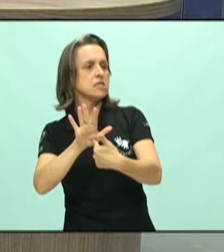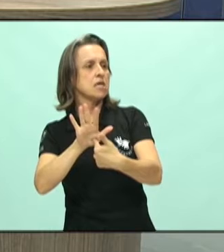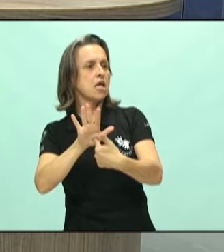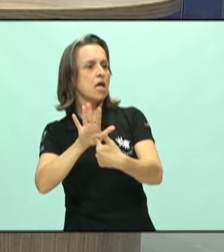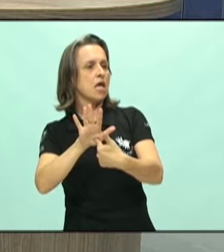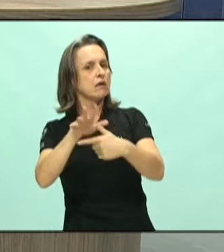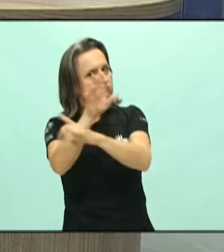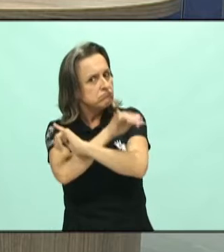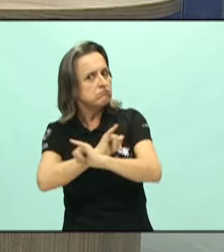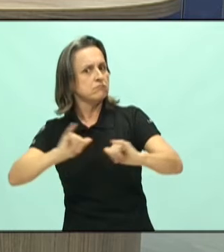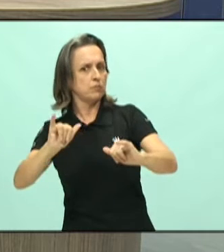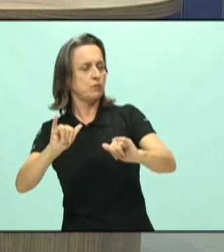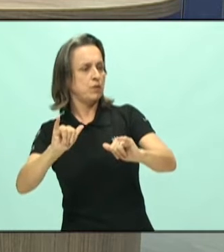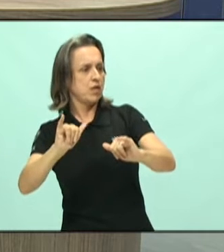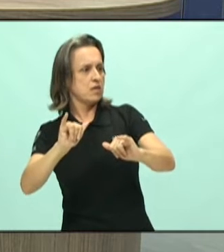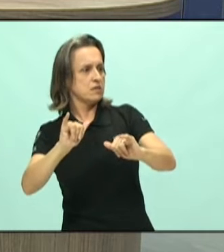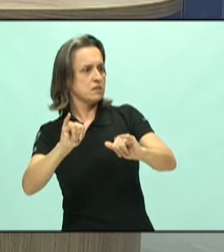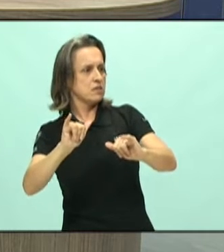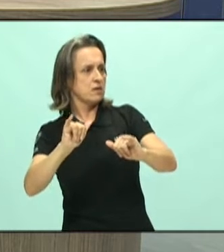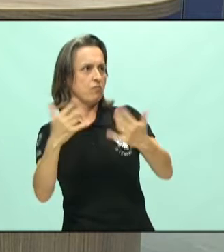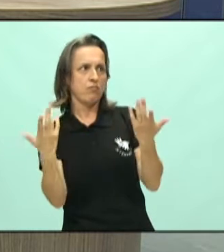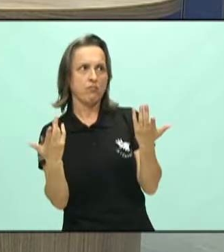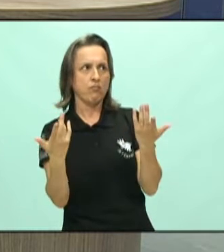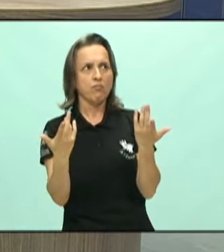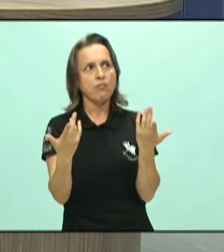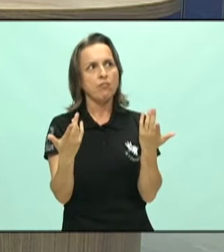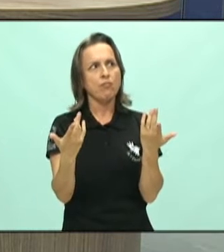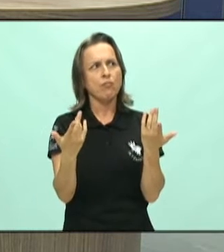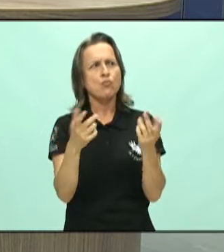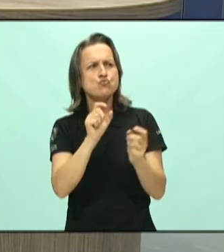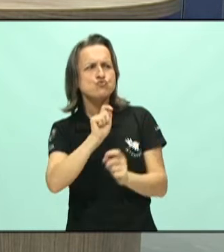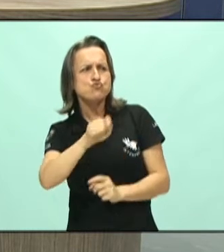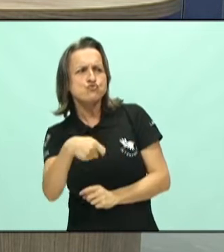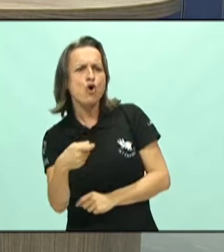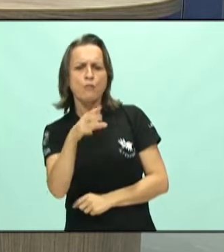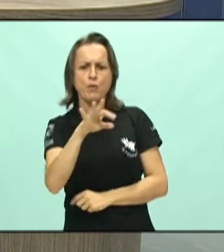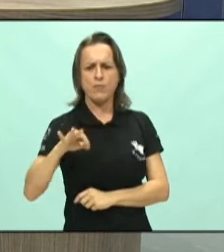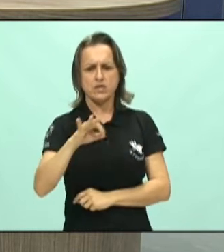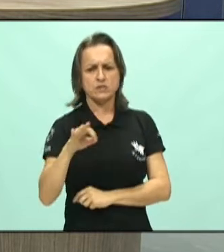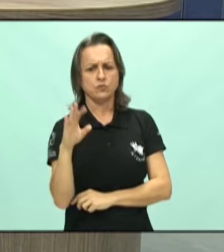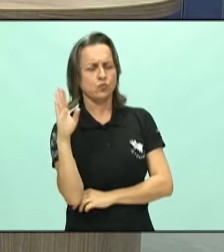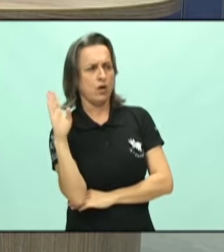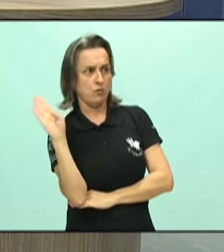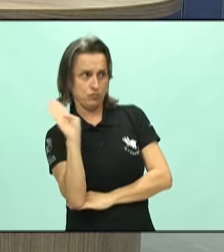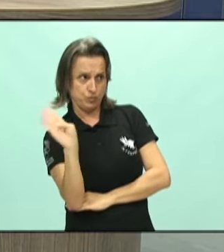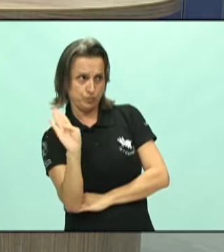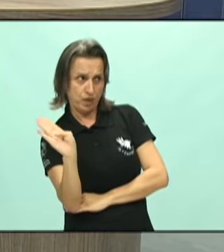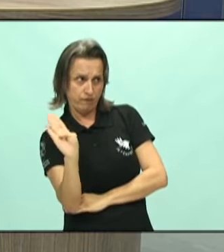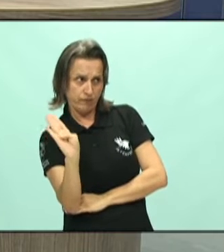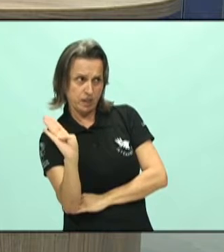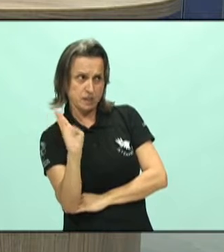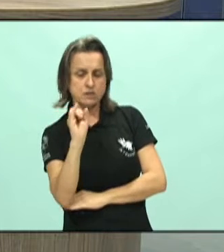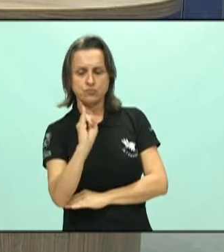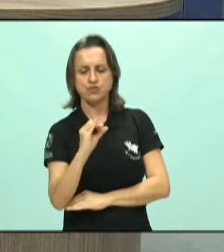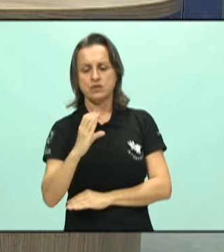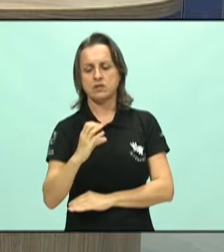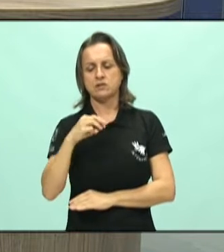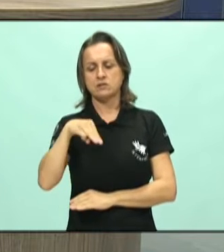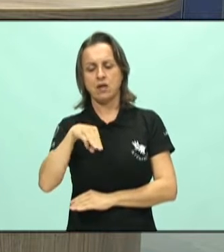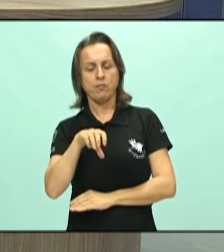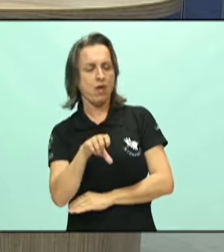na publicação com relação ao percentual de benefício de ICMS